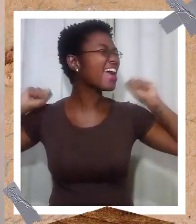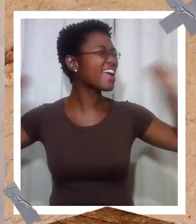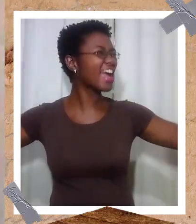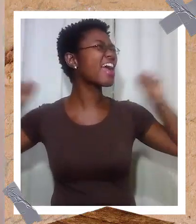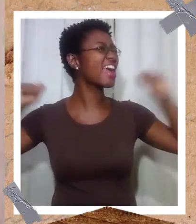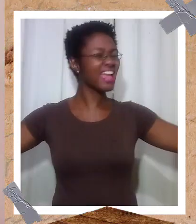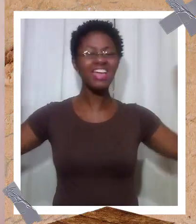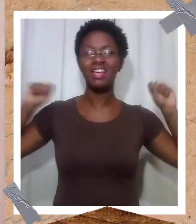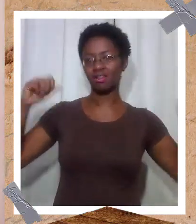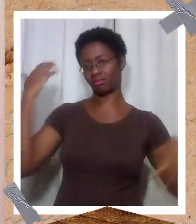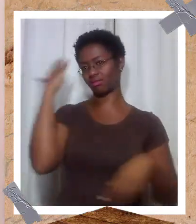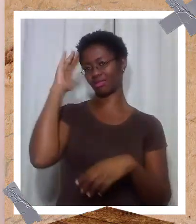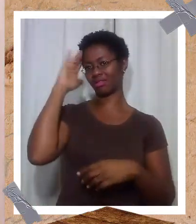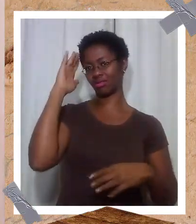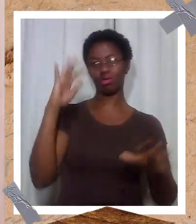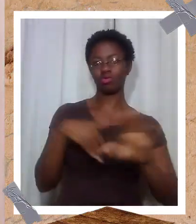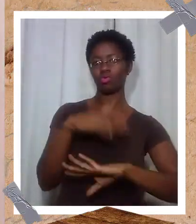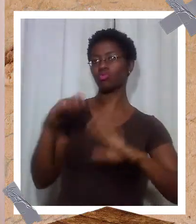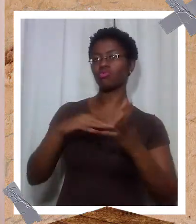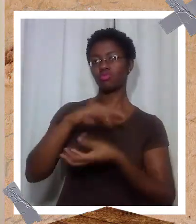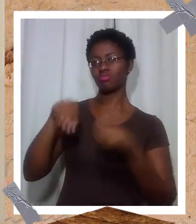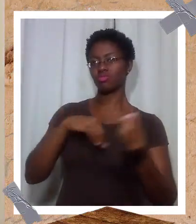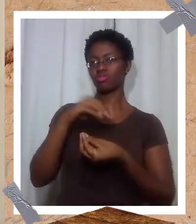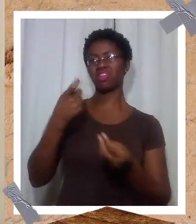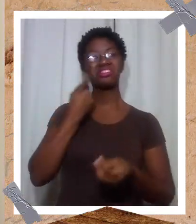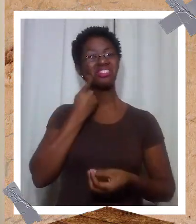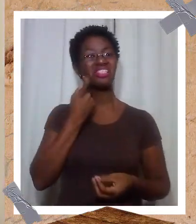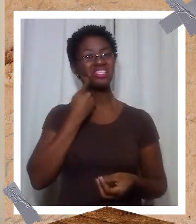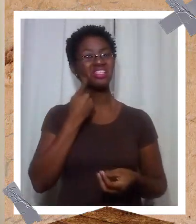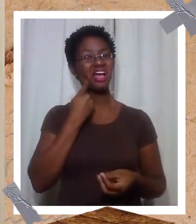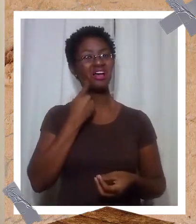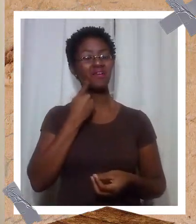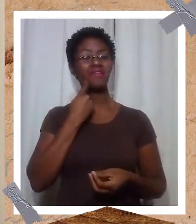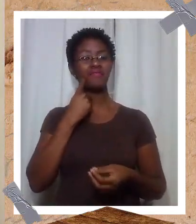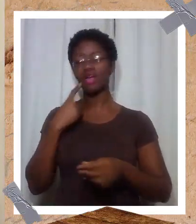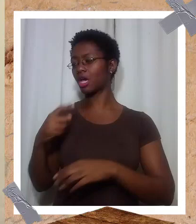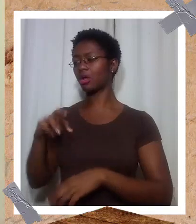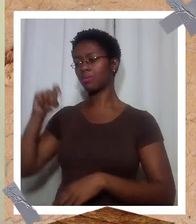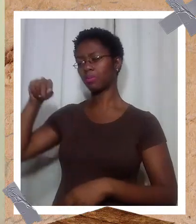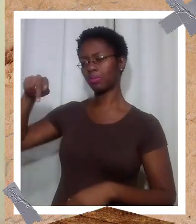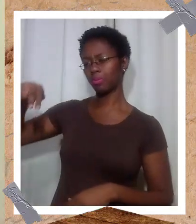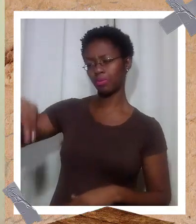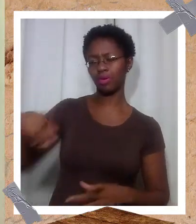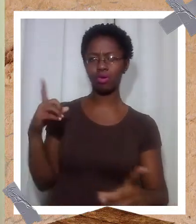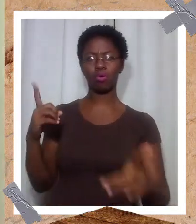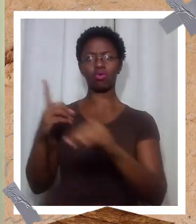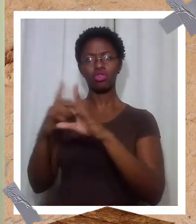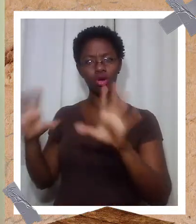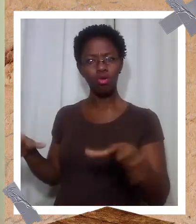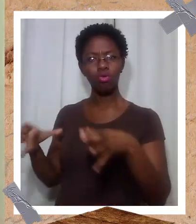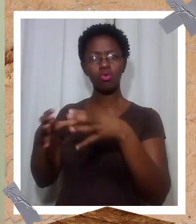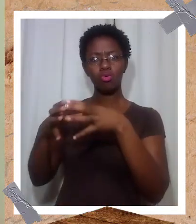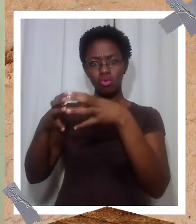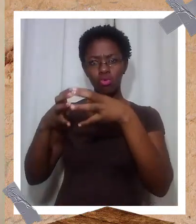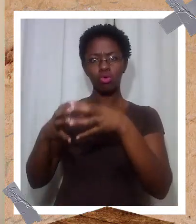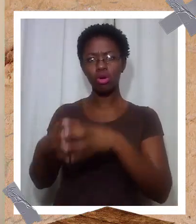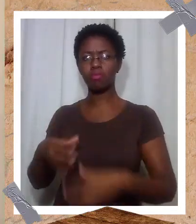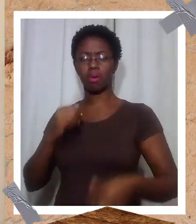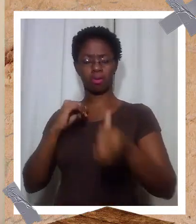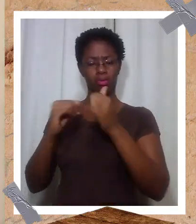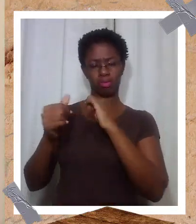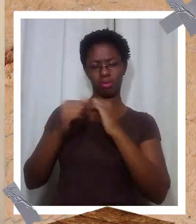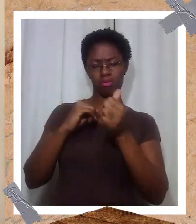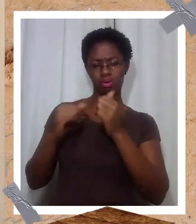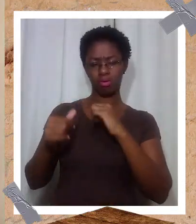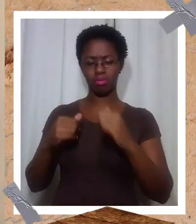turma do Urubu torcendo para o turma do Urubu. Dia de sexta-feira, descer, encontrar a galera em casa, tomar aquele banho, tomar uma cerveja